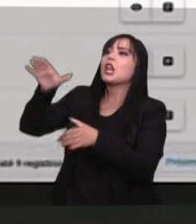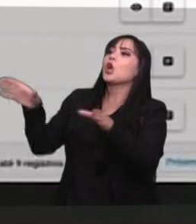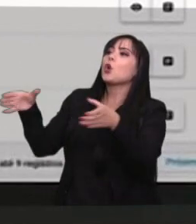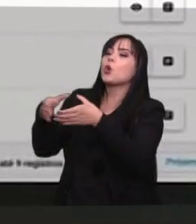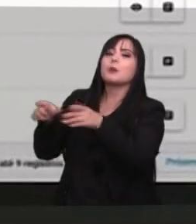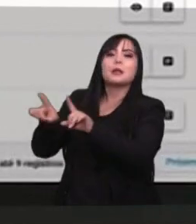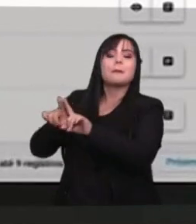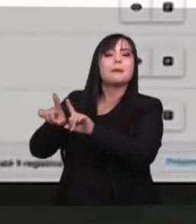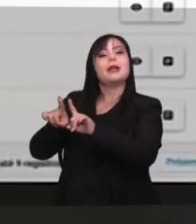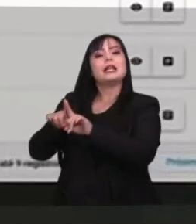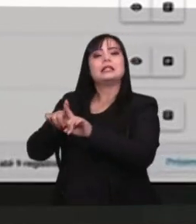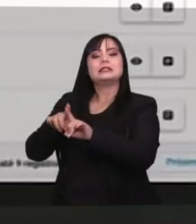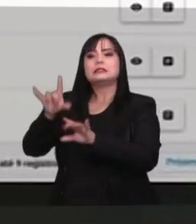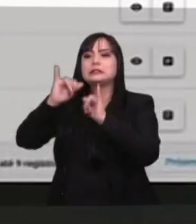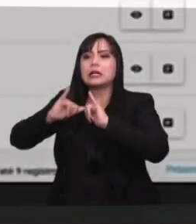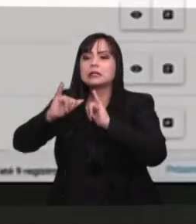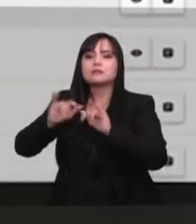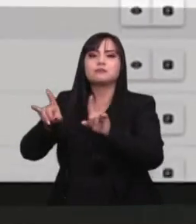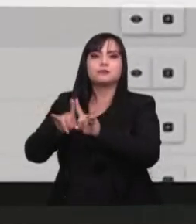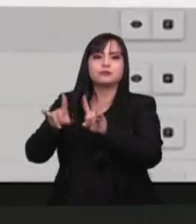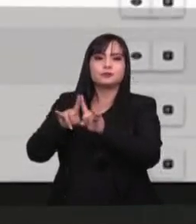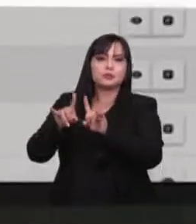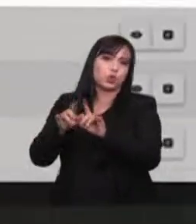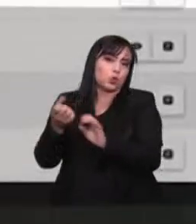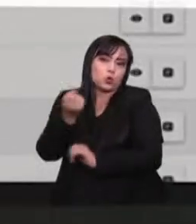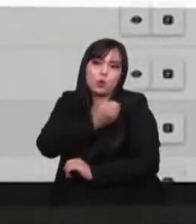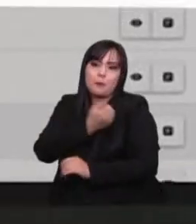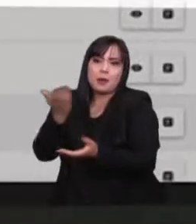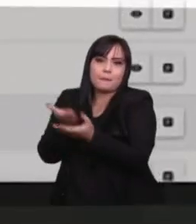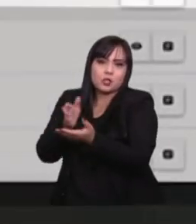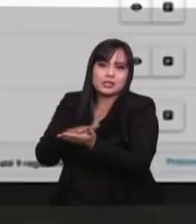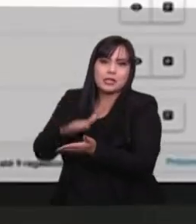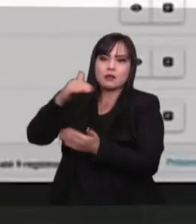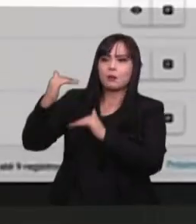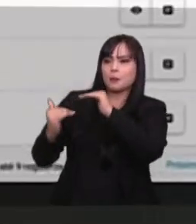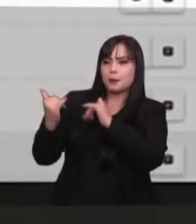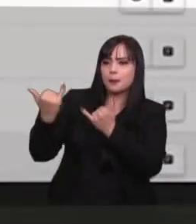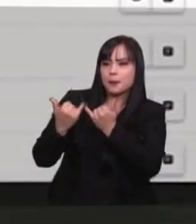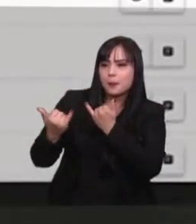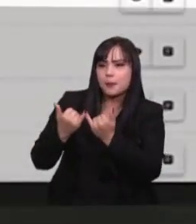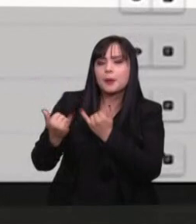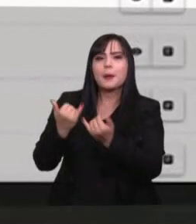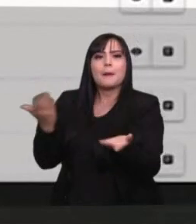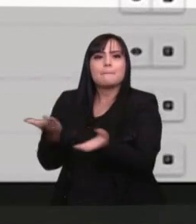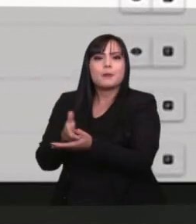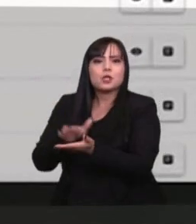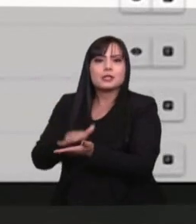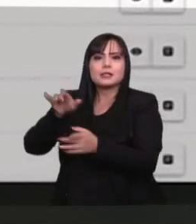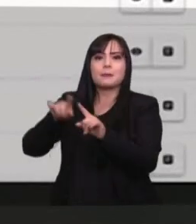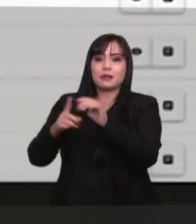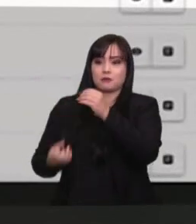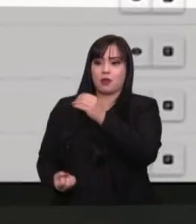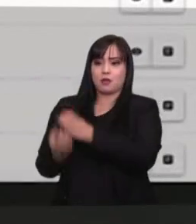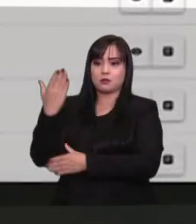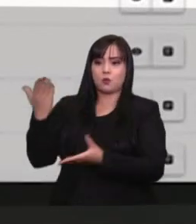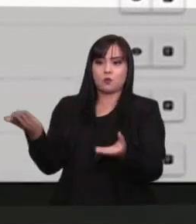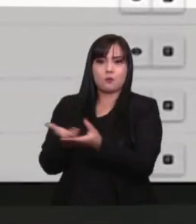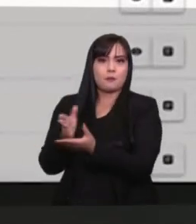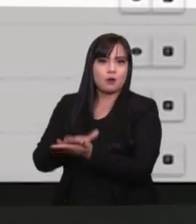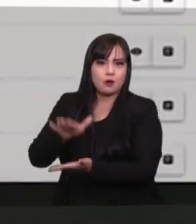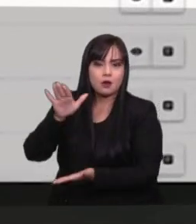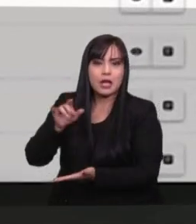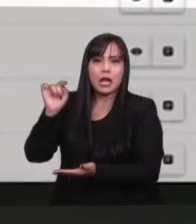alguns metadados Associados como o número do processo grau de similaridade com o processo Paradigma e a origem do processo